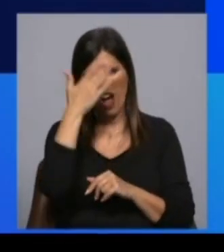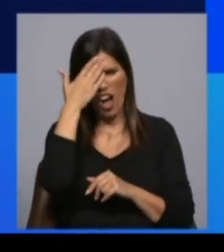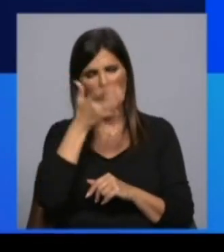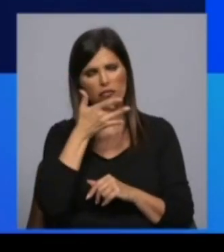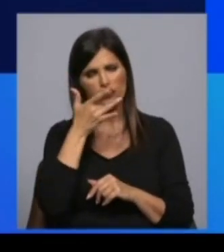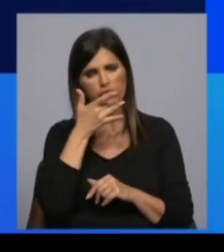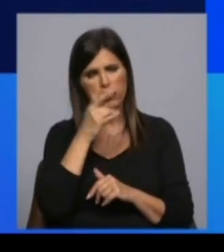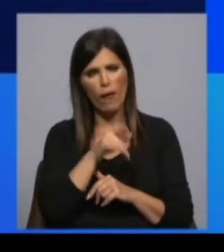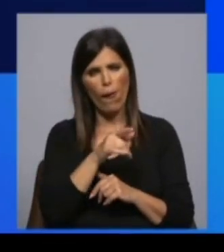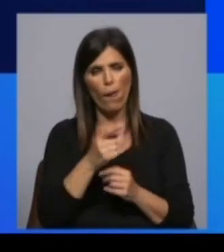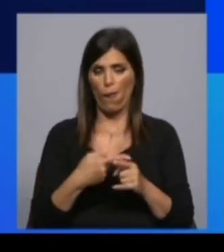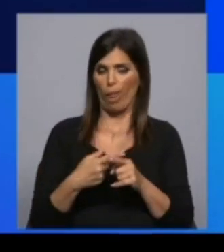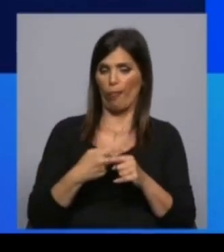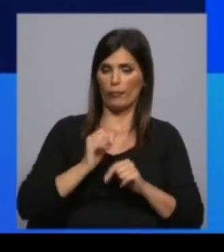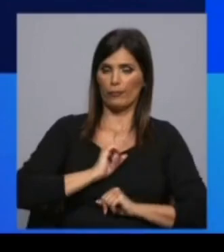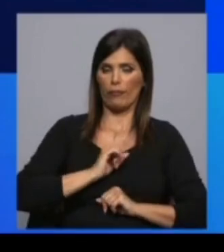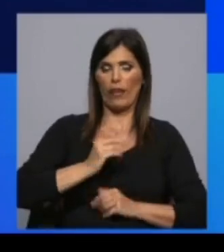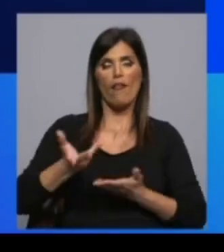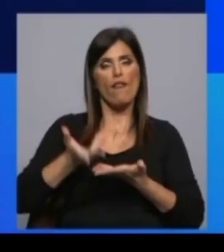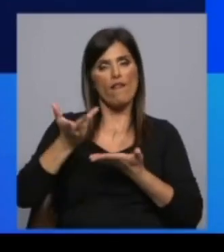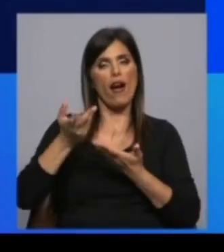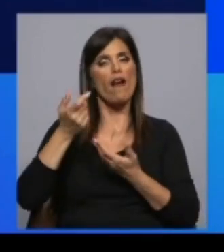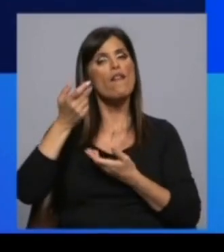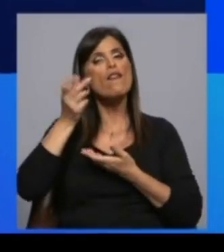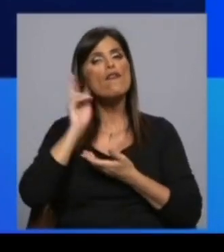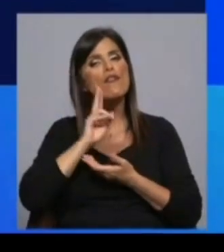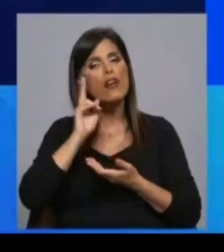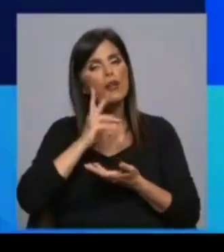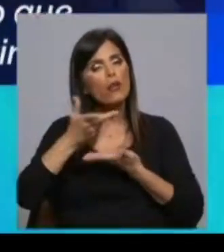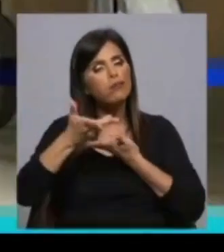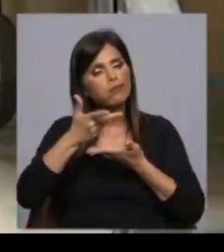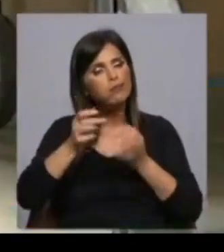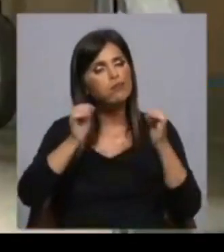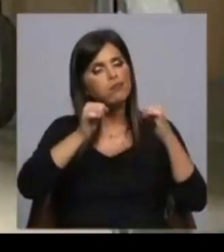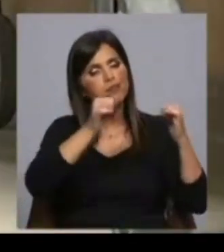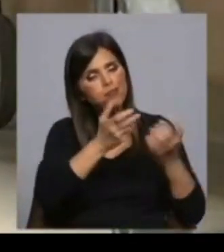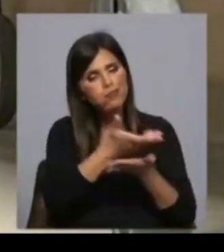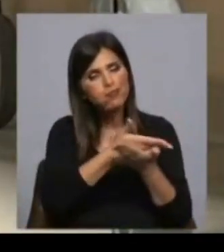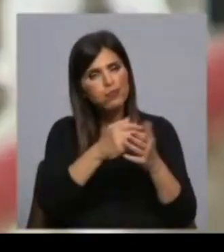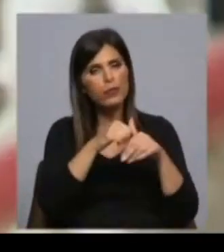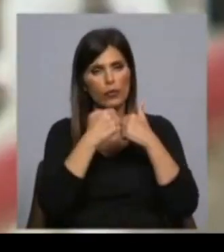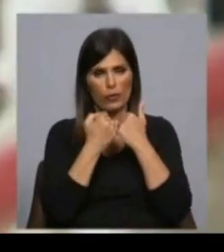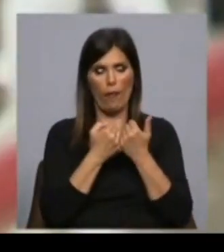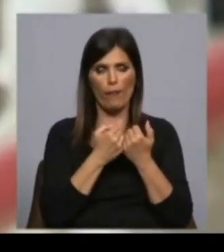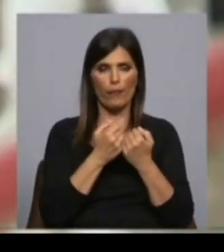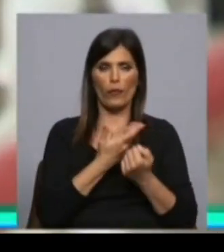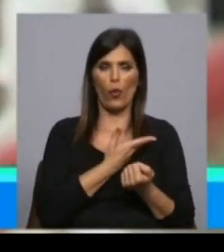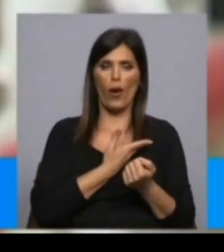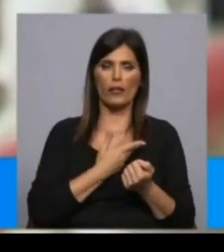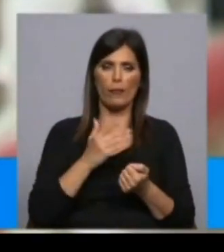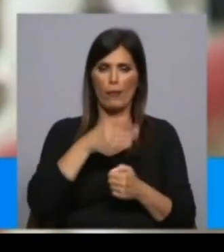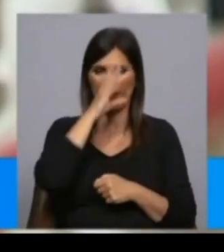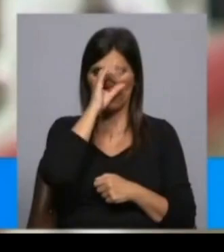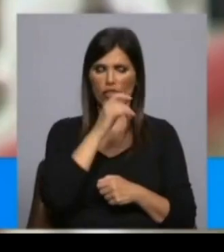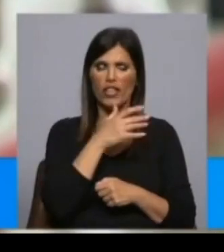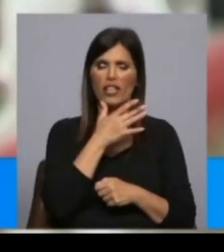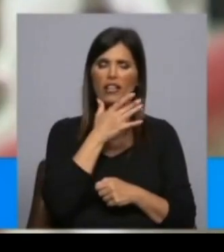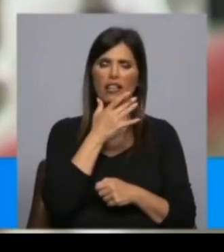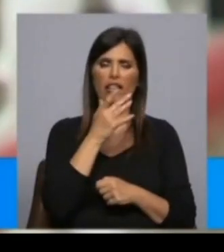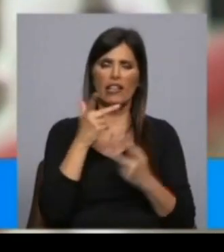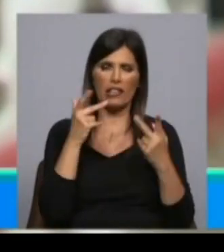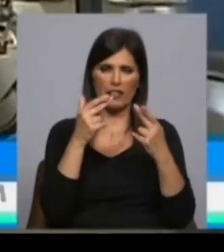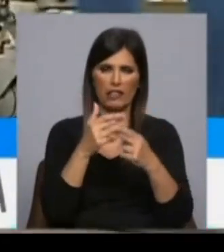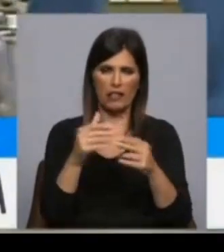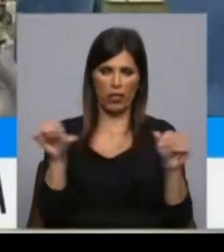exagero o meu entusiasmo e valorização do diálogo e da concertação social e o antigo primeiro-ministro também critica a